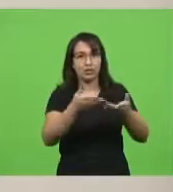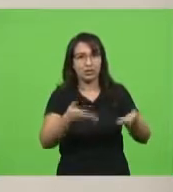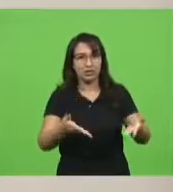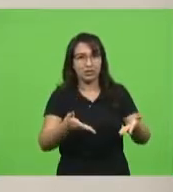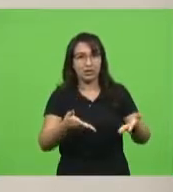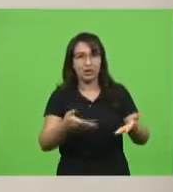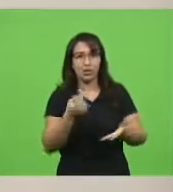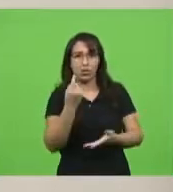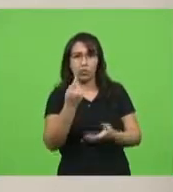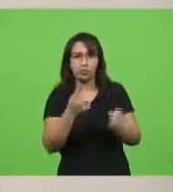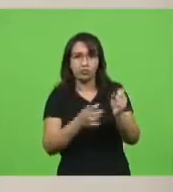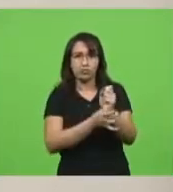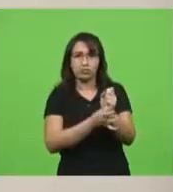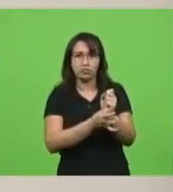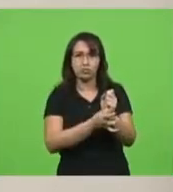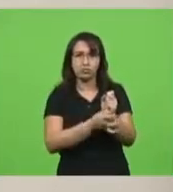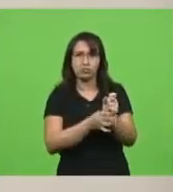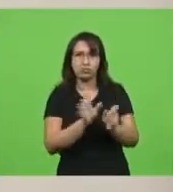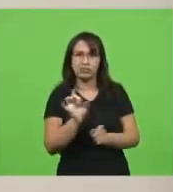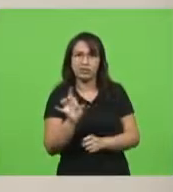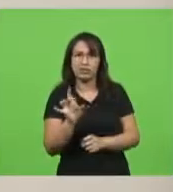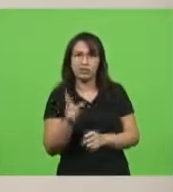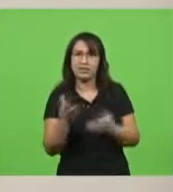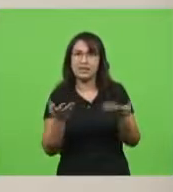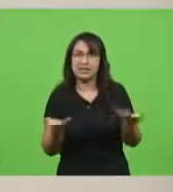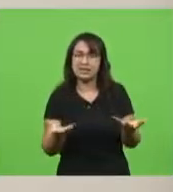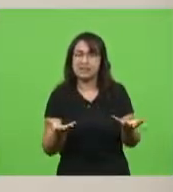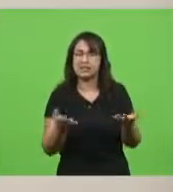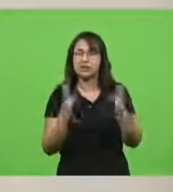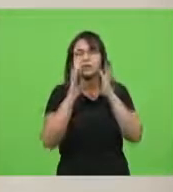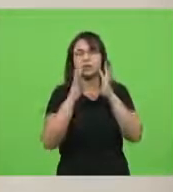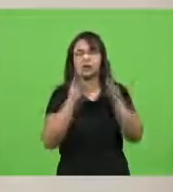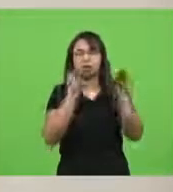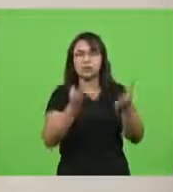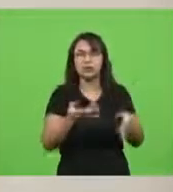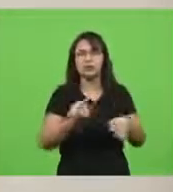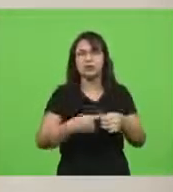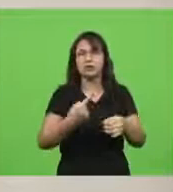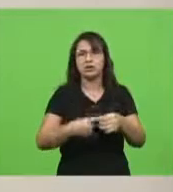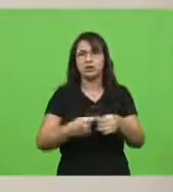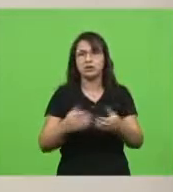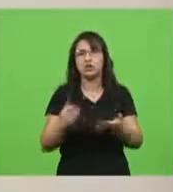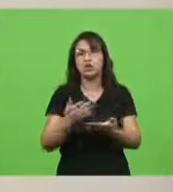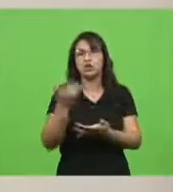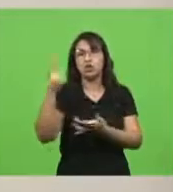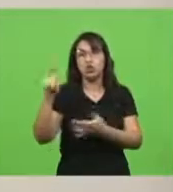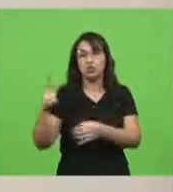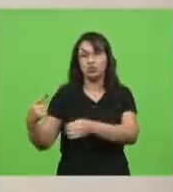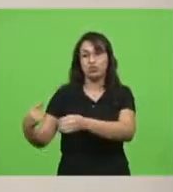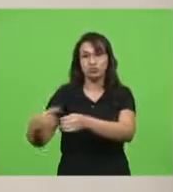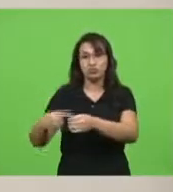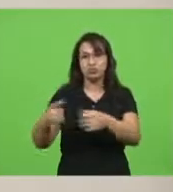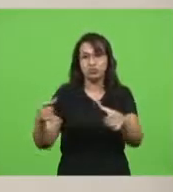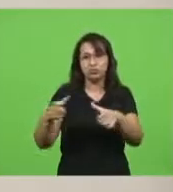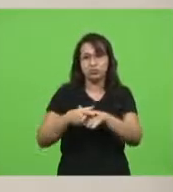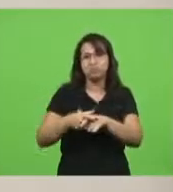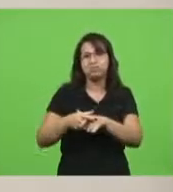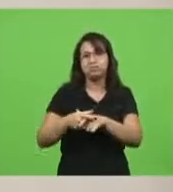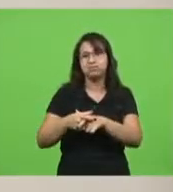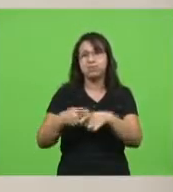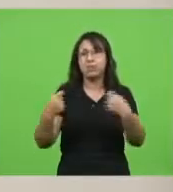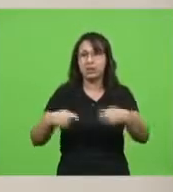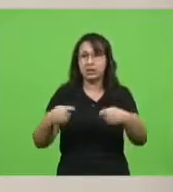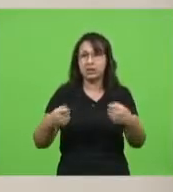aqui que seja analisada a questão de São Cristóvão do Sul e os pequenos municípios, tanto na questão de viaturas,